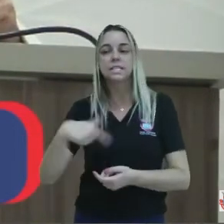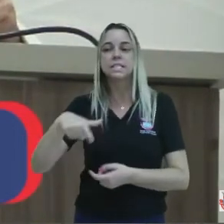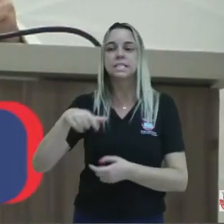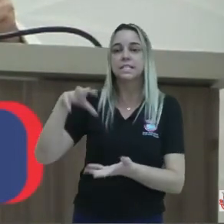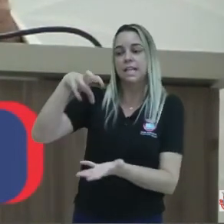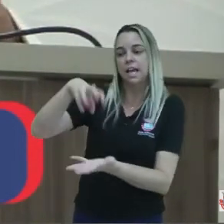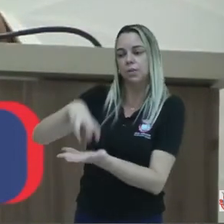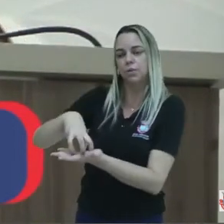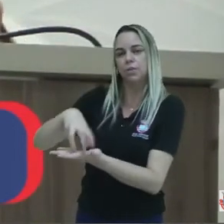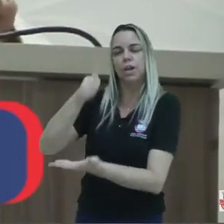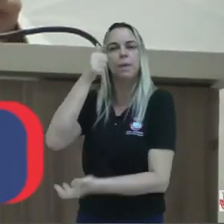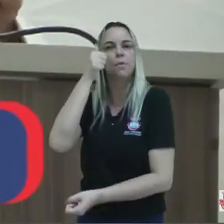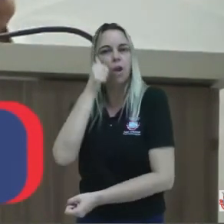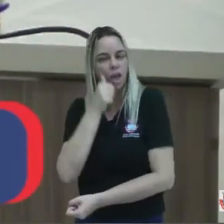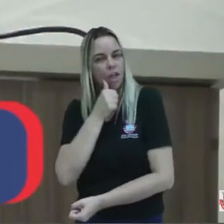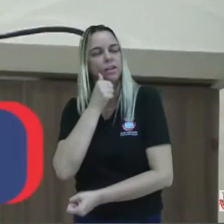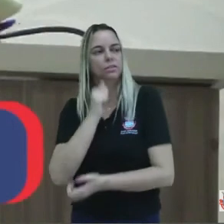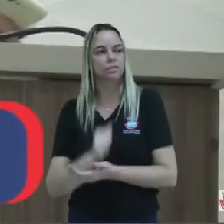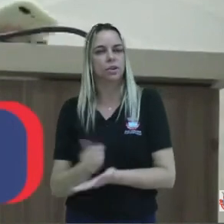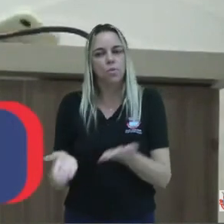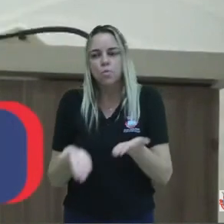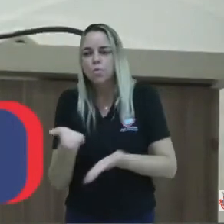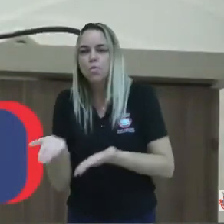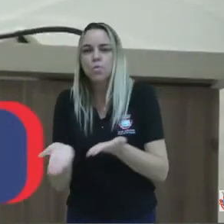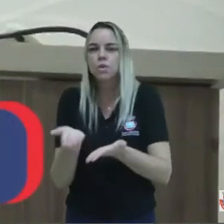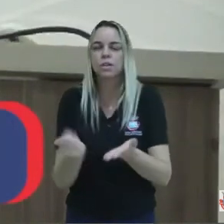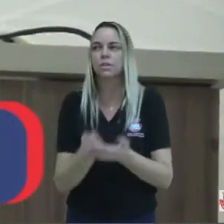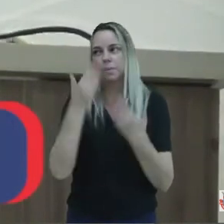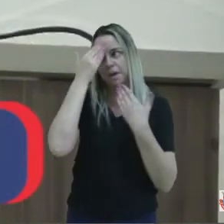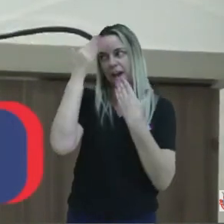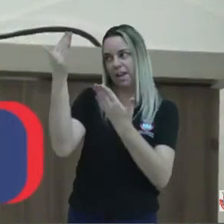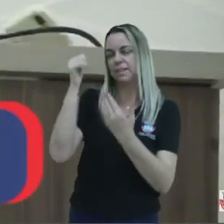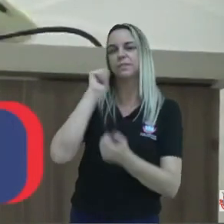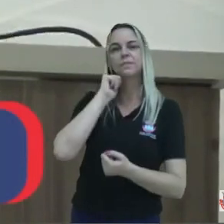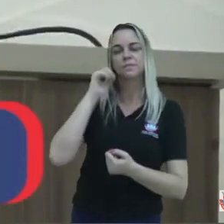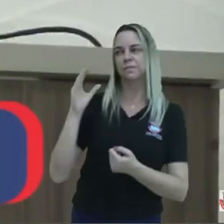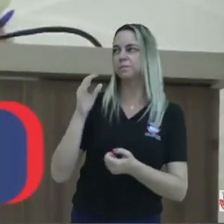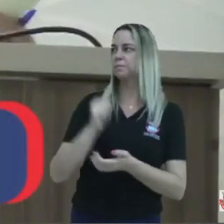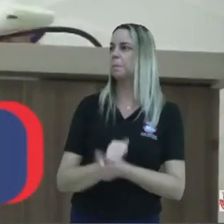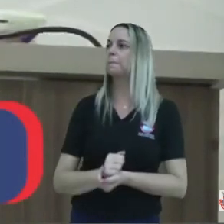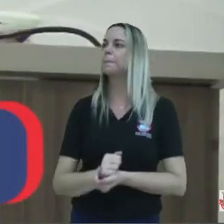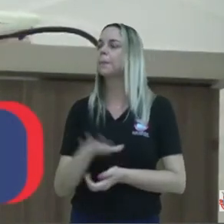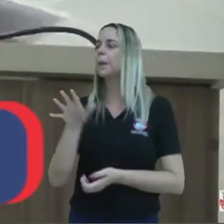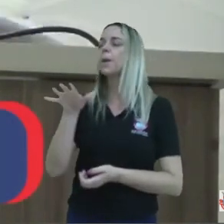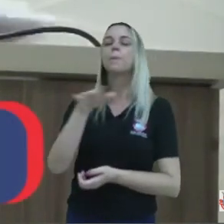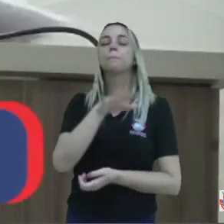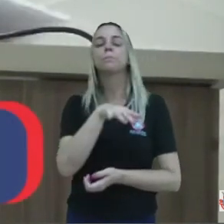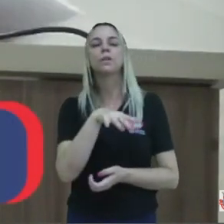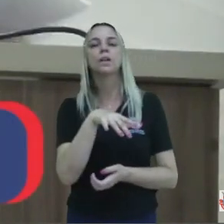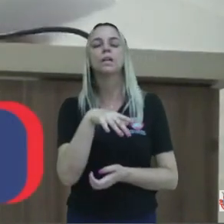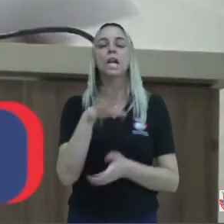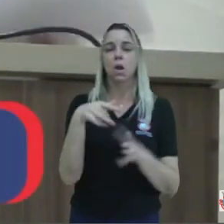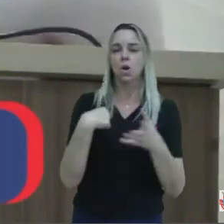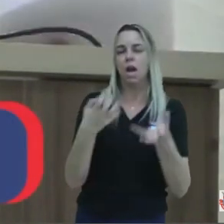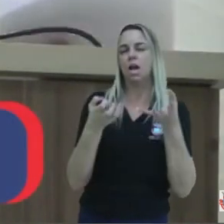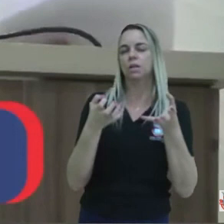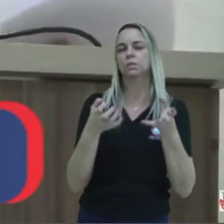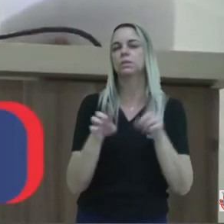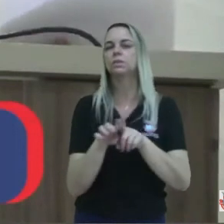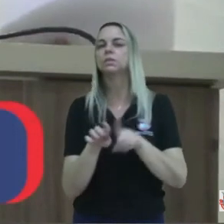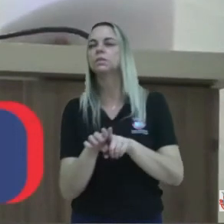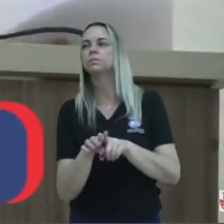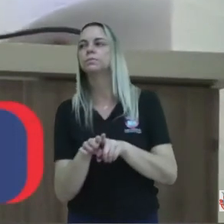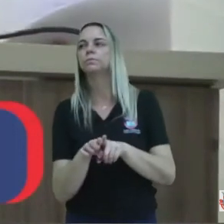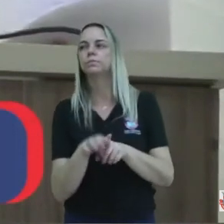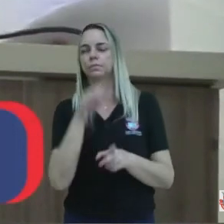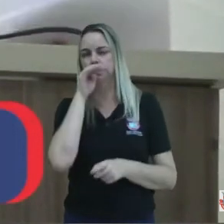ventosa terapia e música ao vivo. Foram oferecidos hoje no Centro da Mulher e vai até às 13 horas. Se você, mulher, precisa fazer